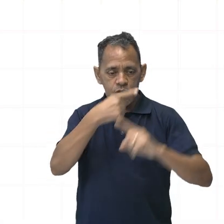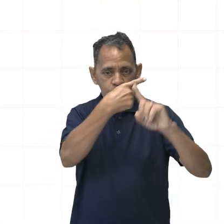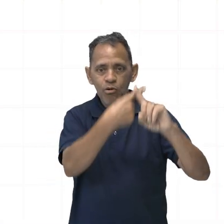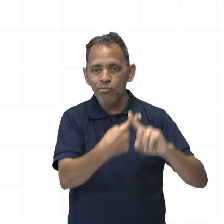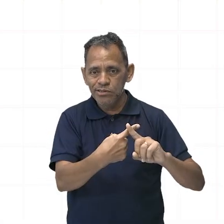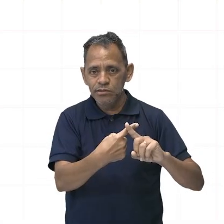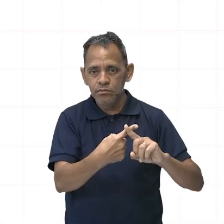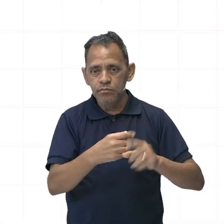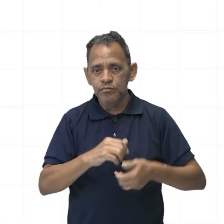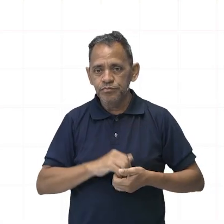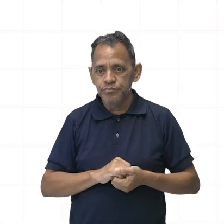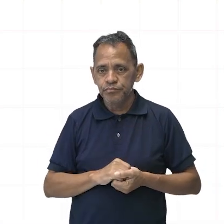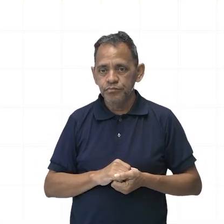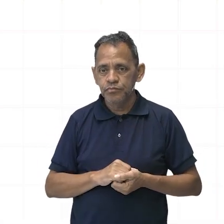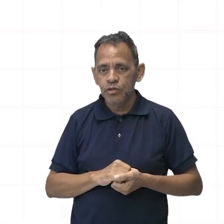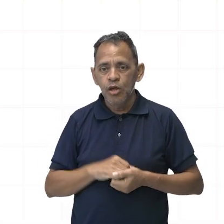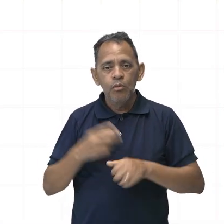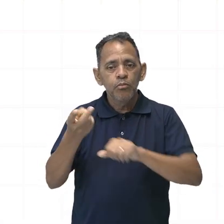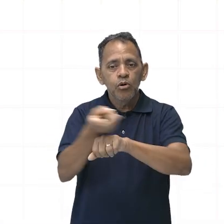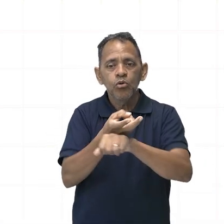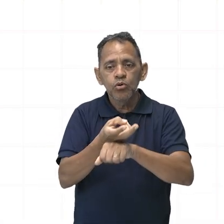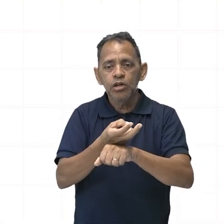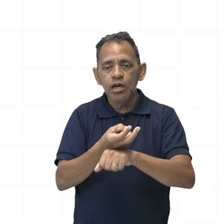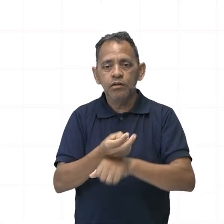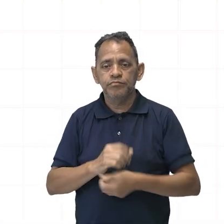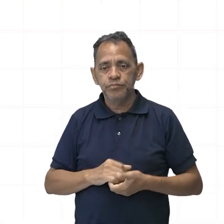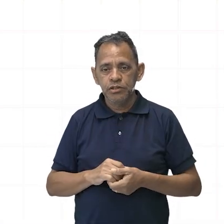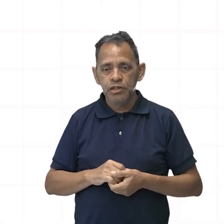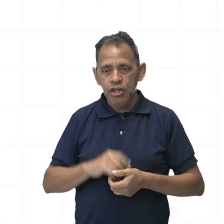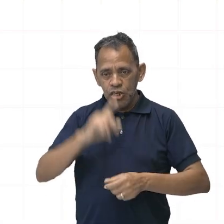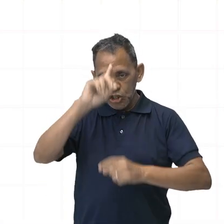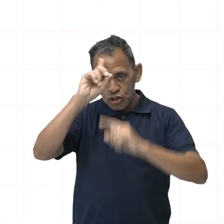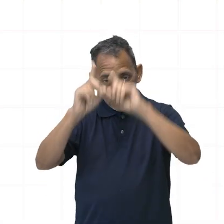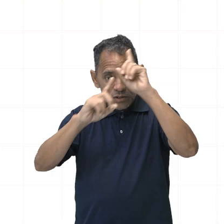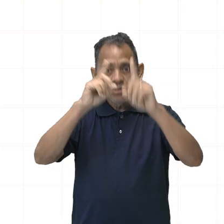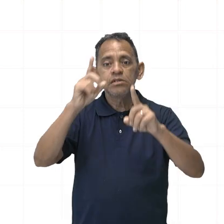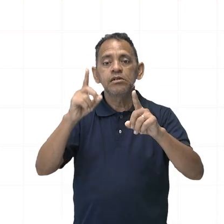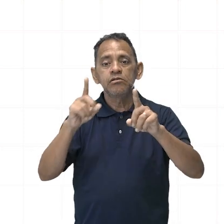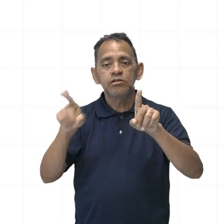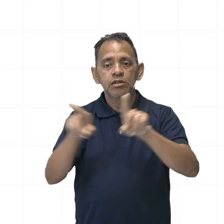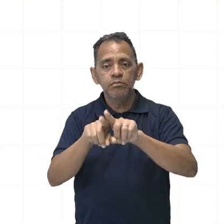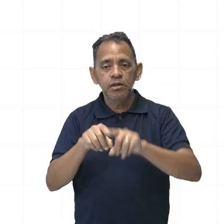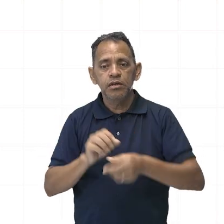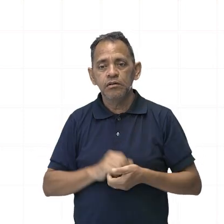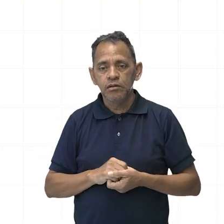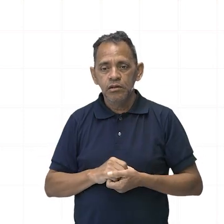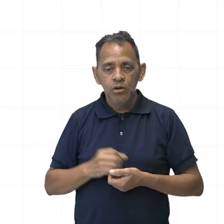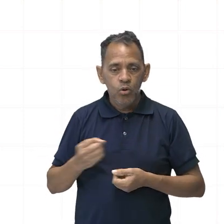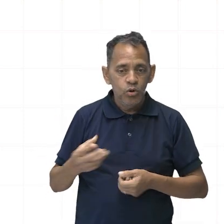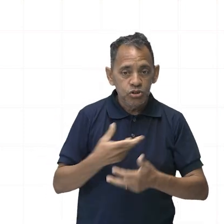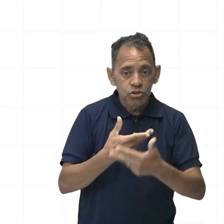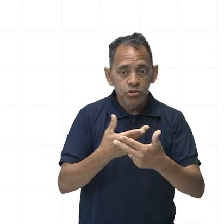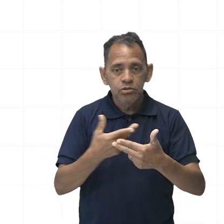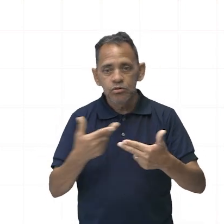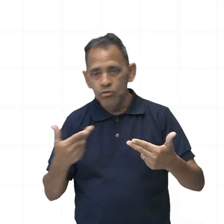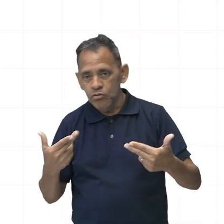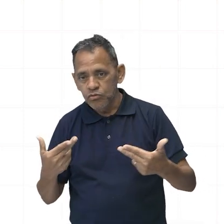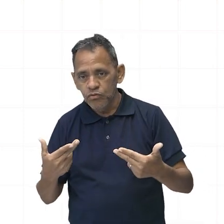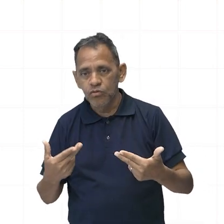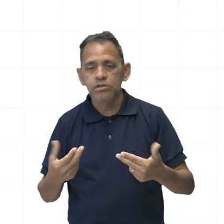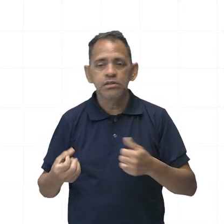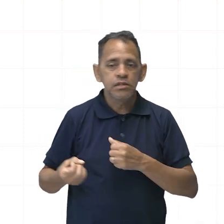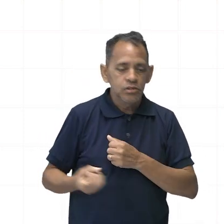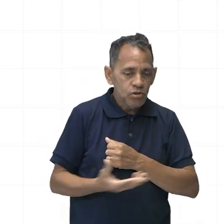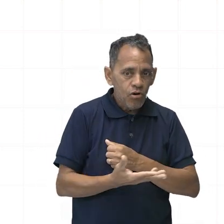tá? Além de buscar inovação, mostrar coisas novas, e os consumidores, eles vão estar livres